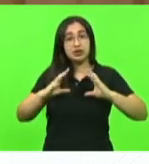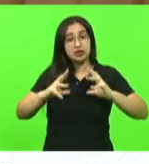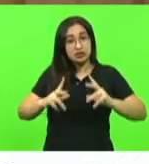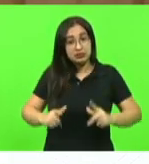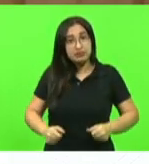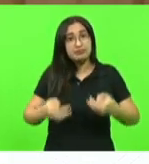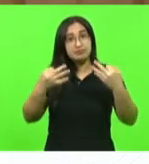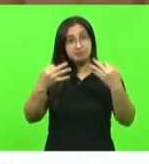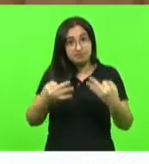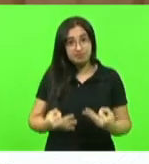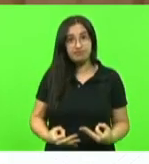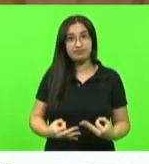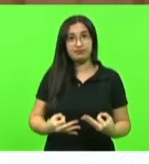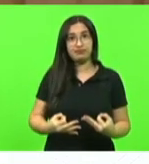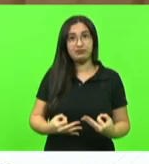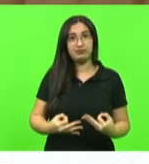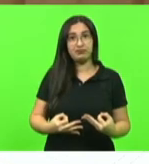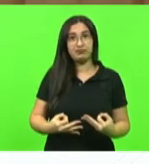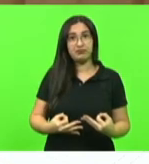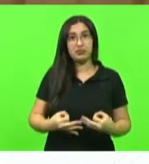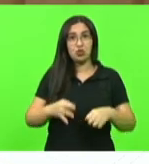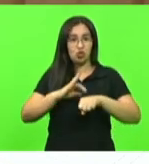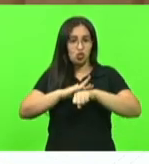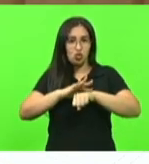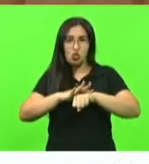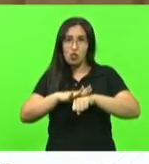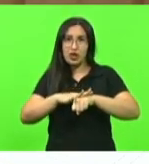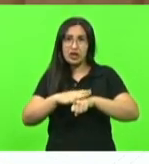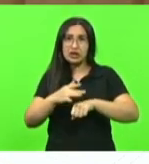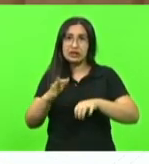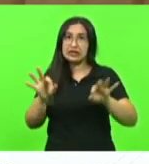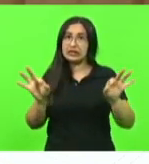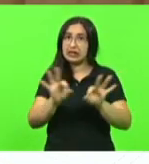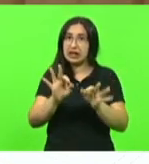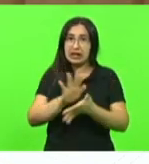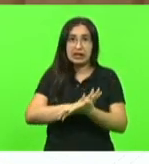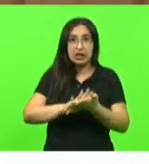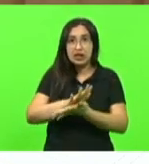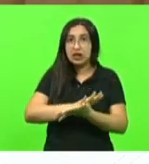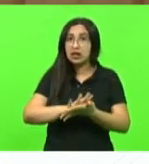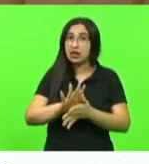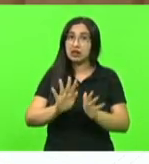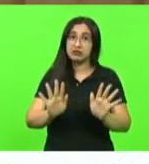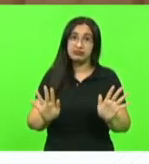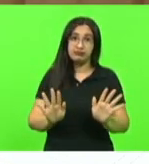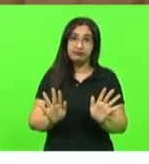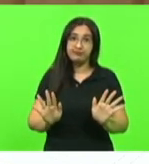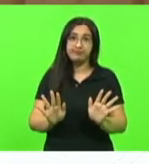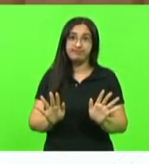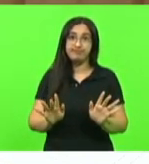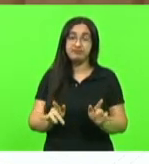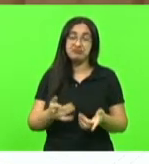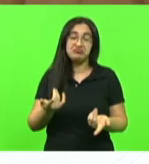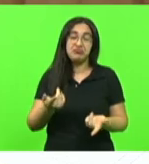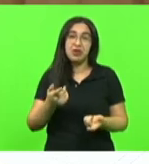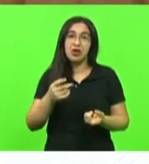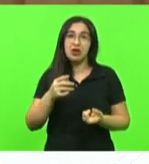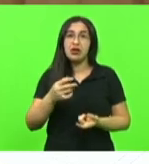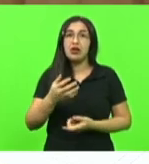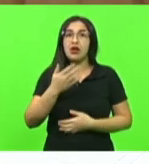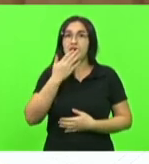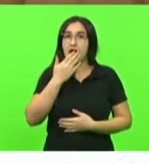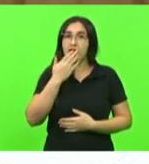animal esteja livre de tuberculose e livre de brucilose. Tanto a tuberculose quanto